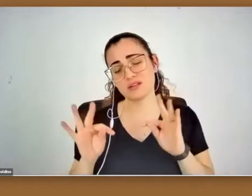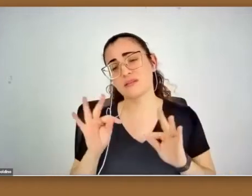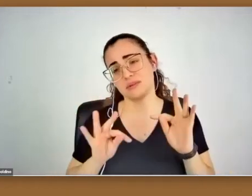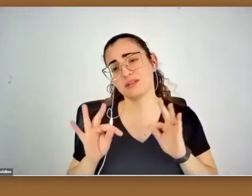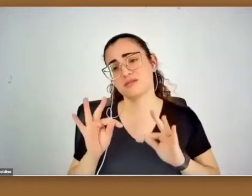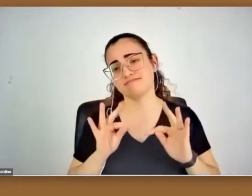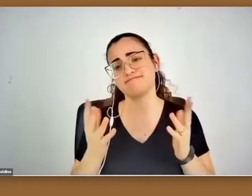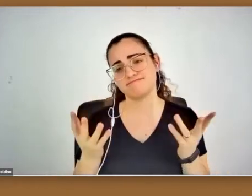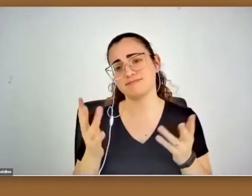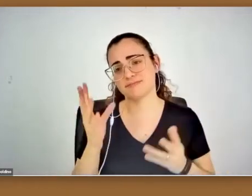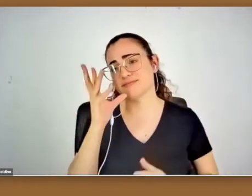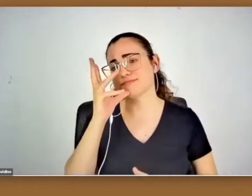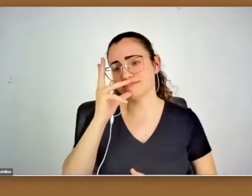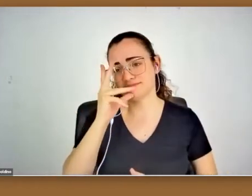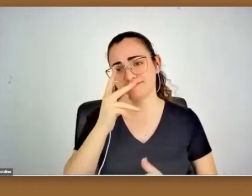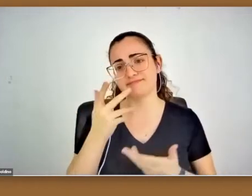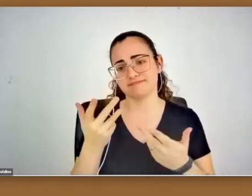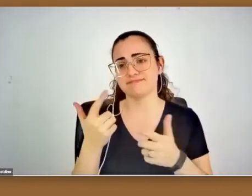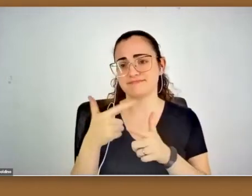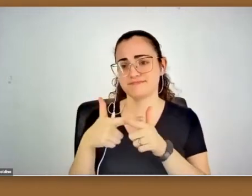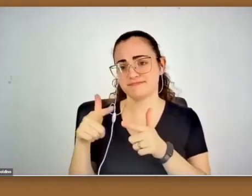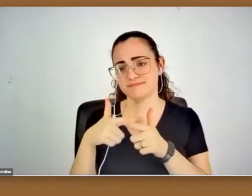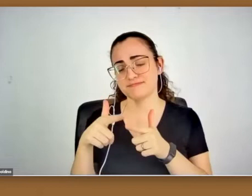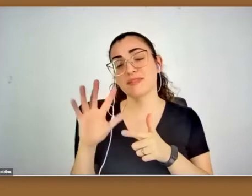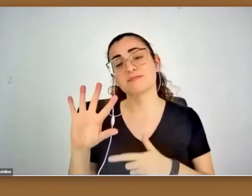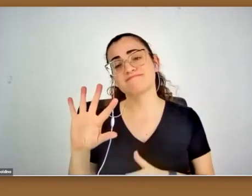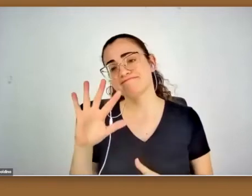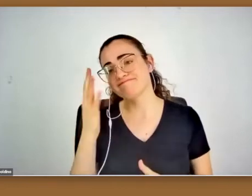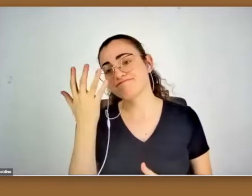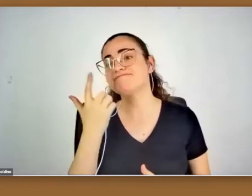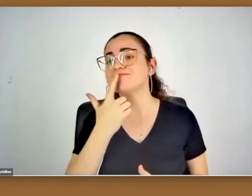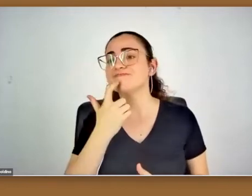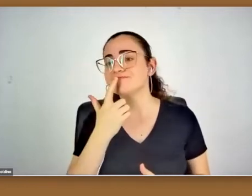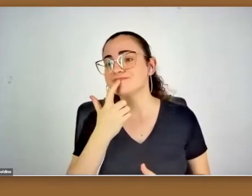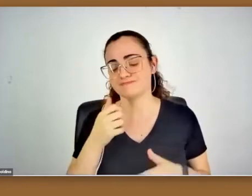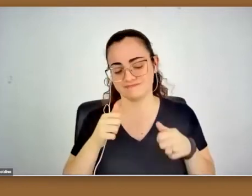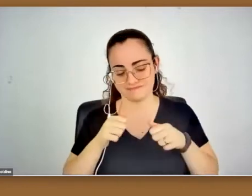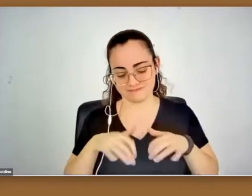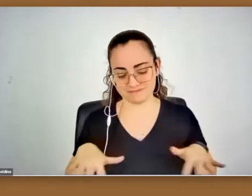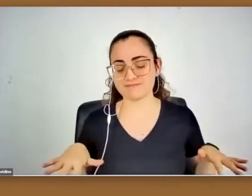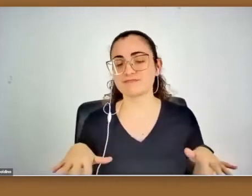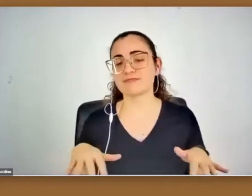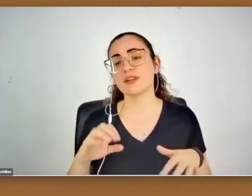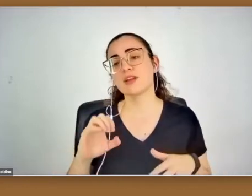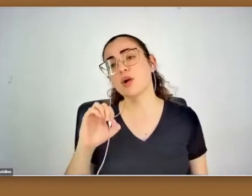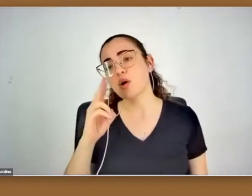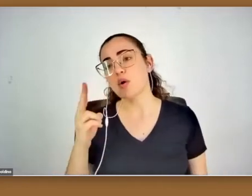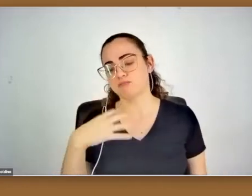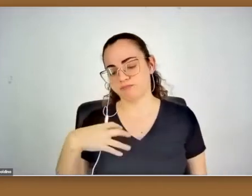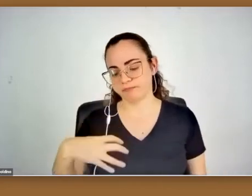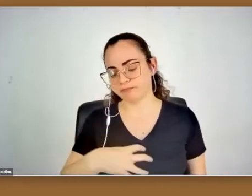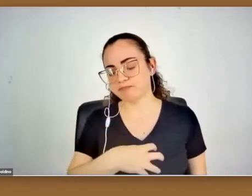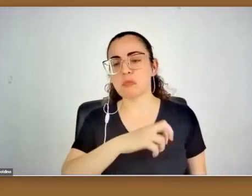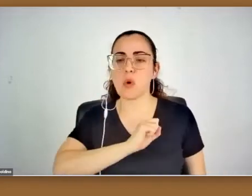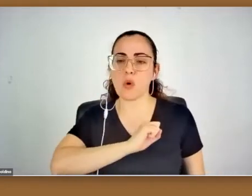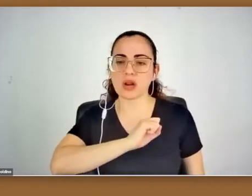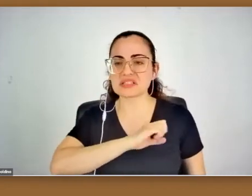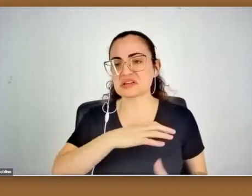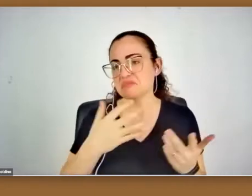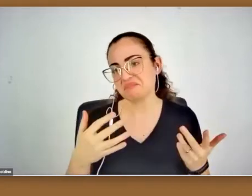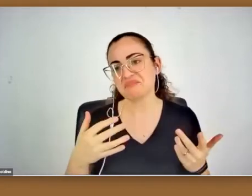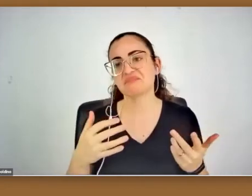início, pode ser um problema, e você ter uma hemorragia, ou ter algum órgão afetado, por exemplo, o coração, né, e ficar mais